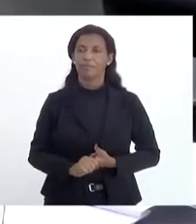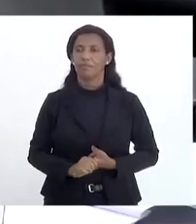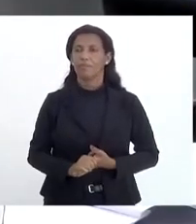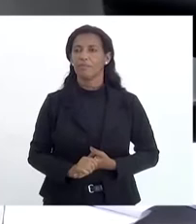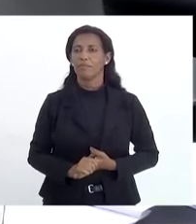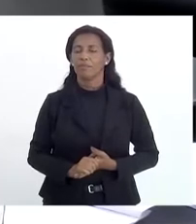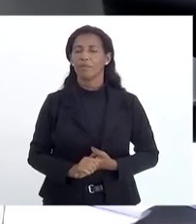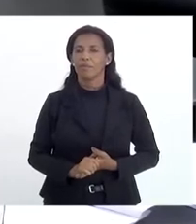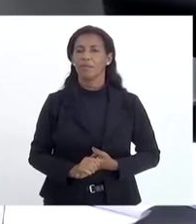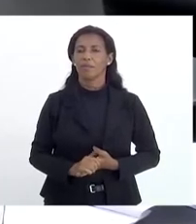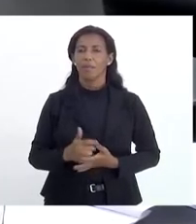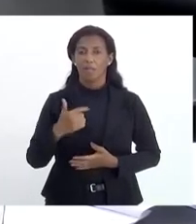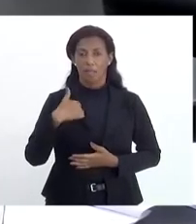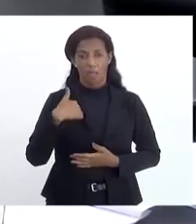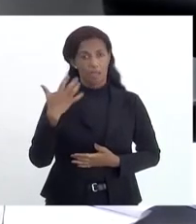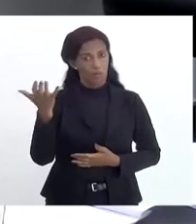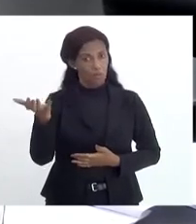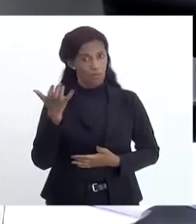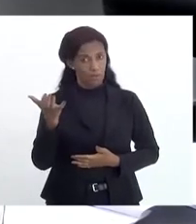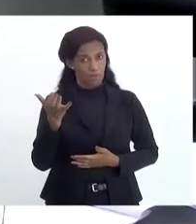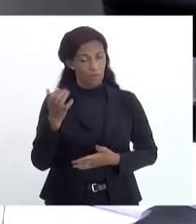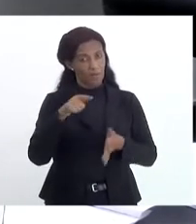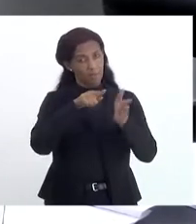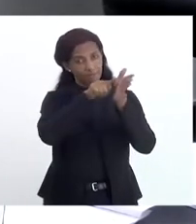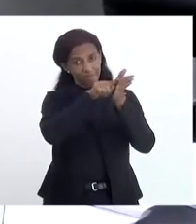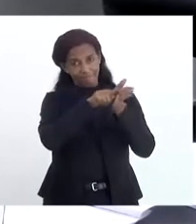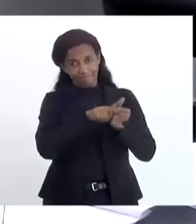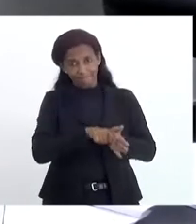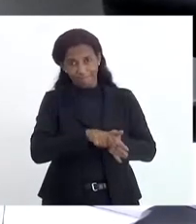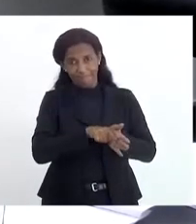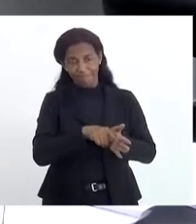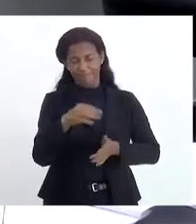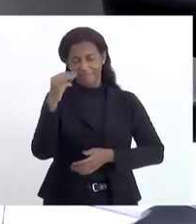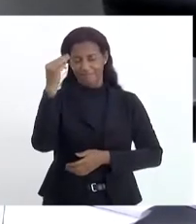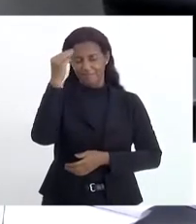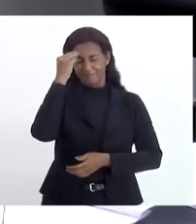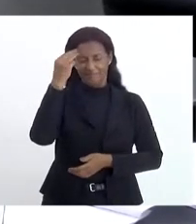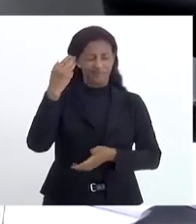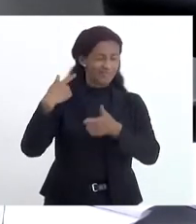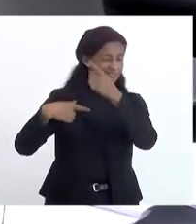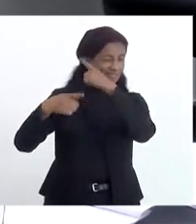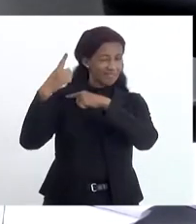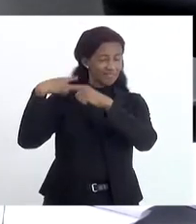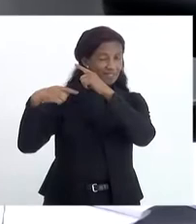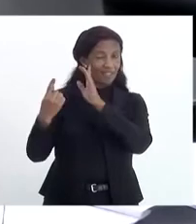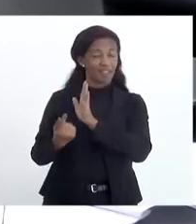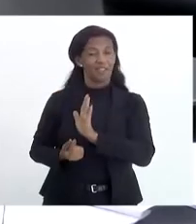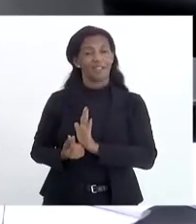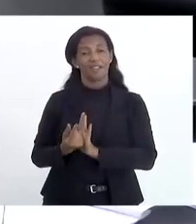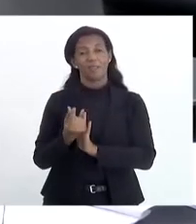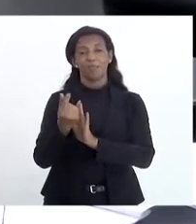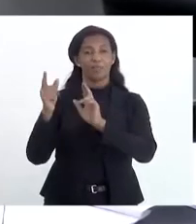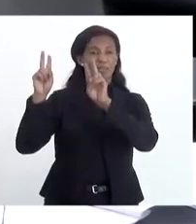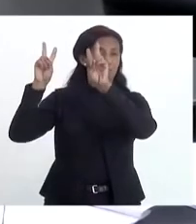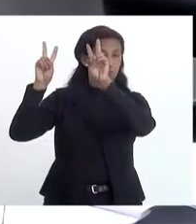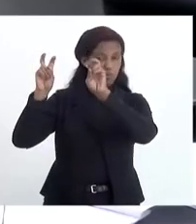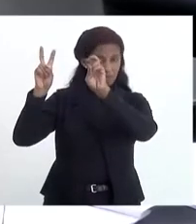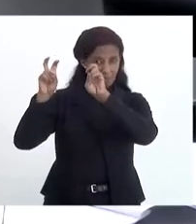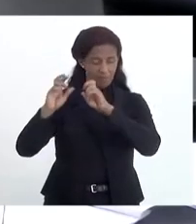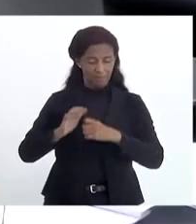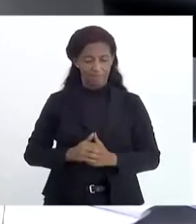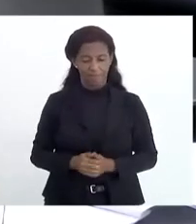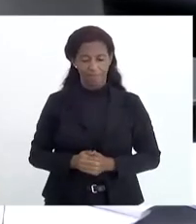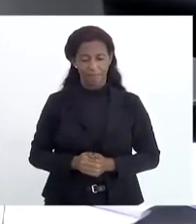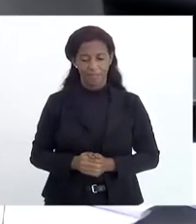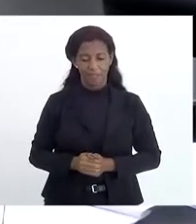quero consultar... Né, as memórias da Comissão de Tributação desse tema. Dois,